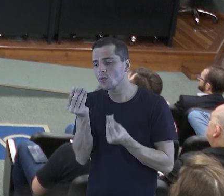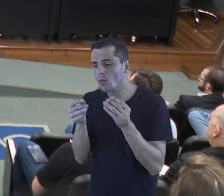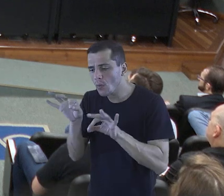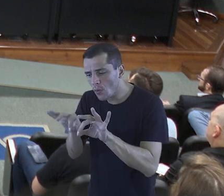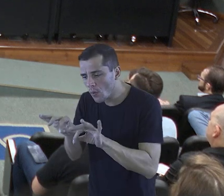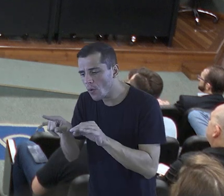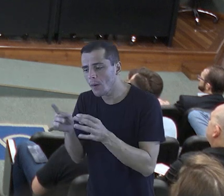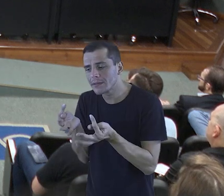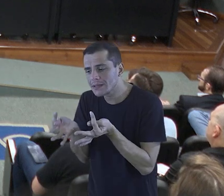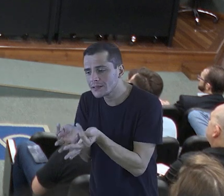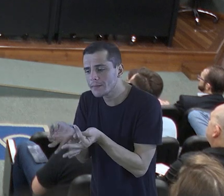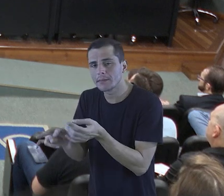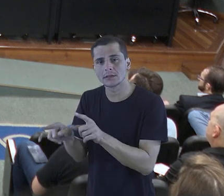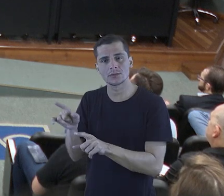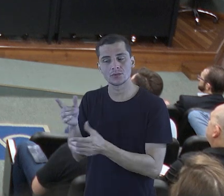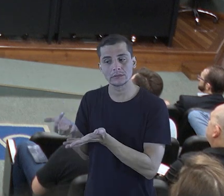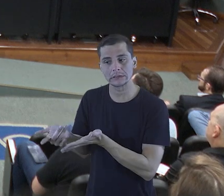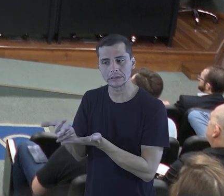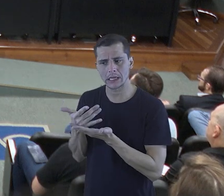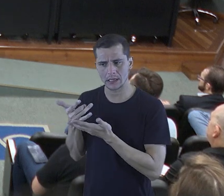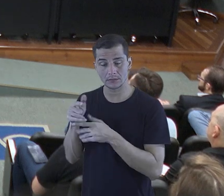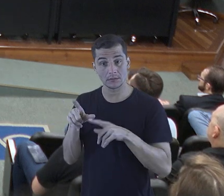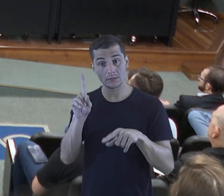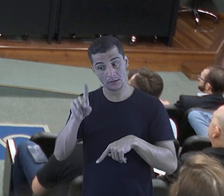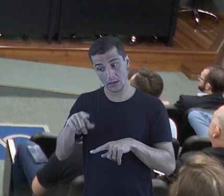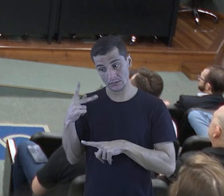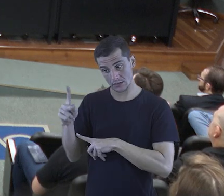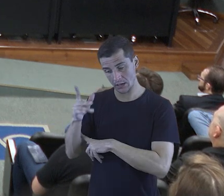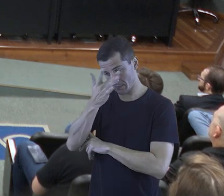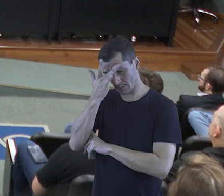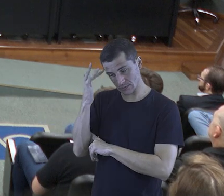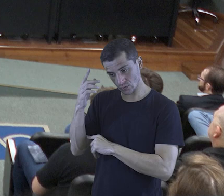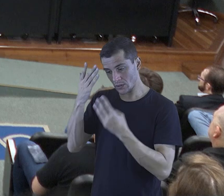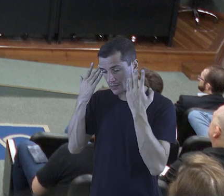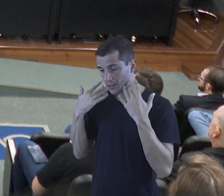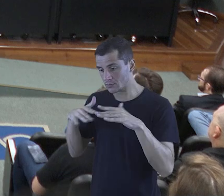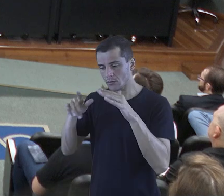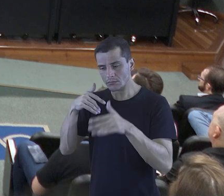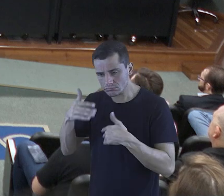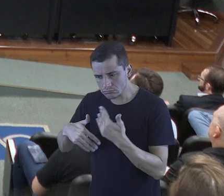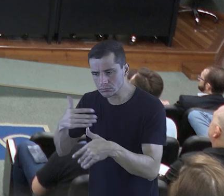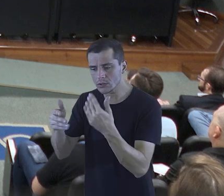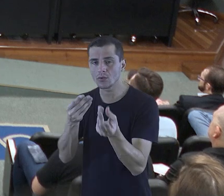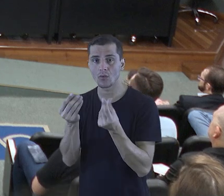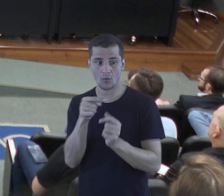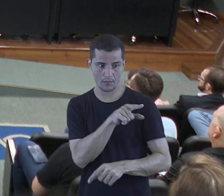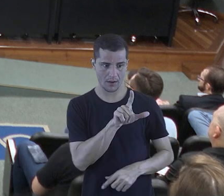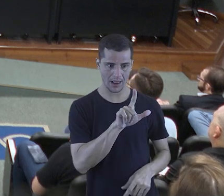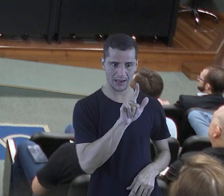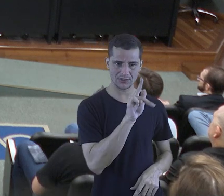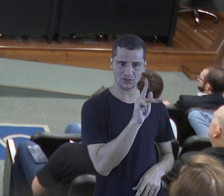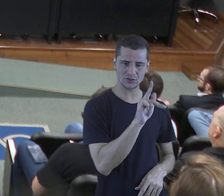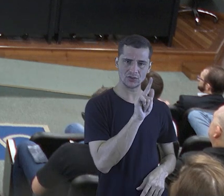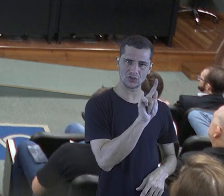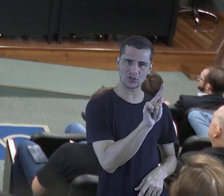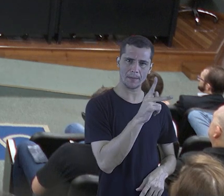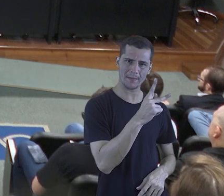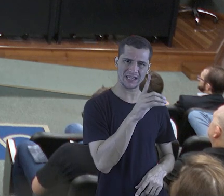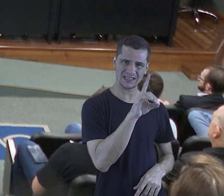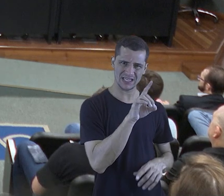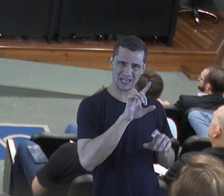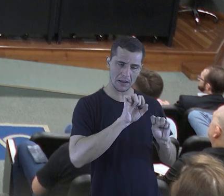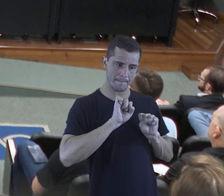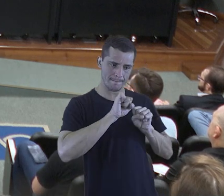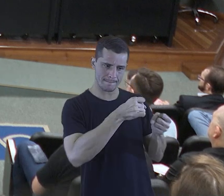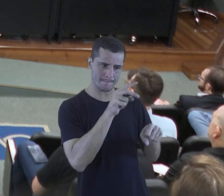isso. o tratamento. E esse tratamento, ele protege os direitos fundamentais de liberdade e privacidade em relação ao